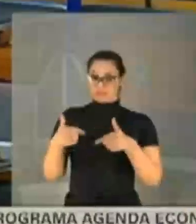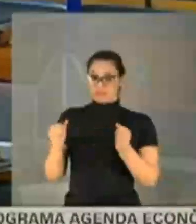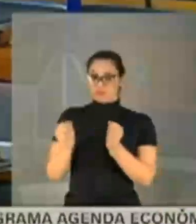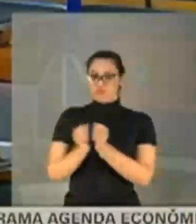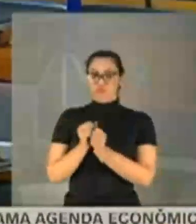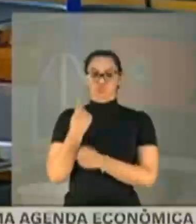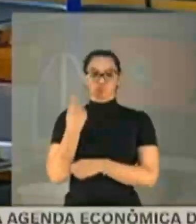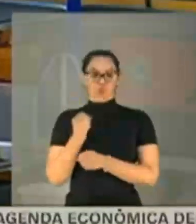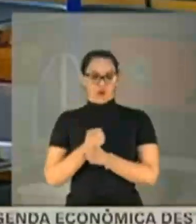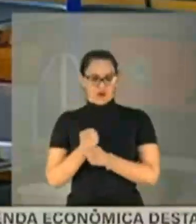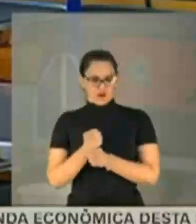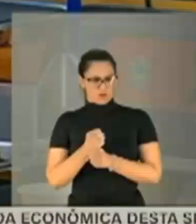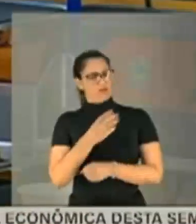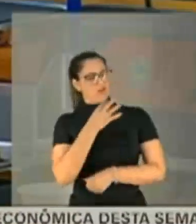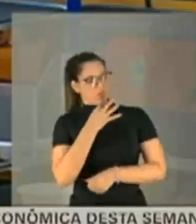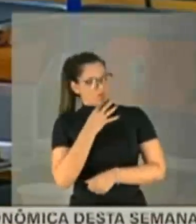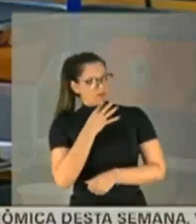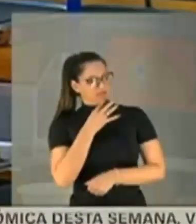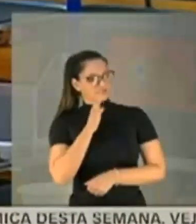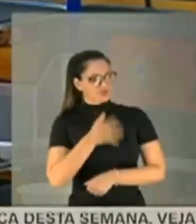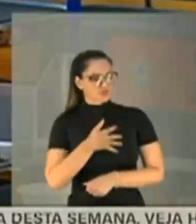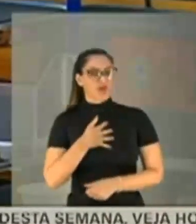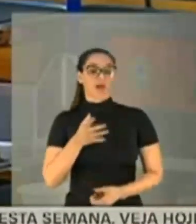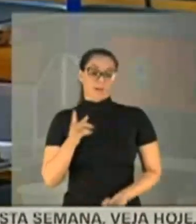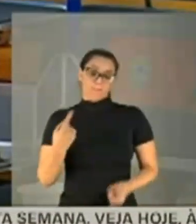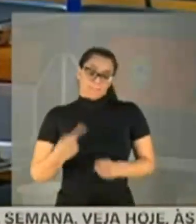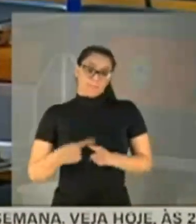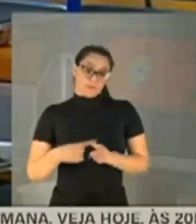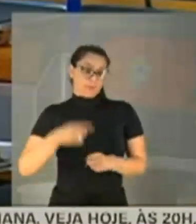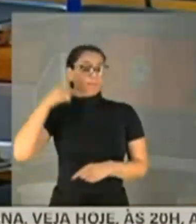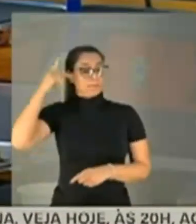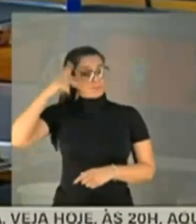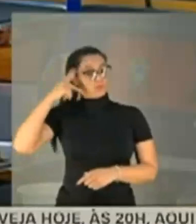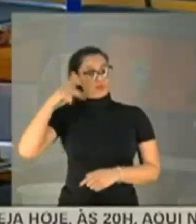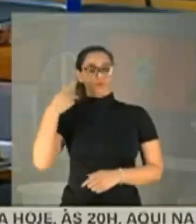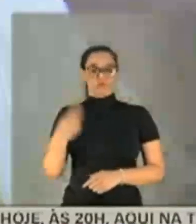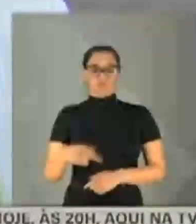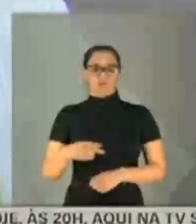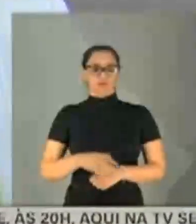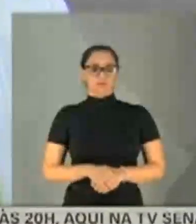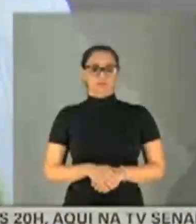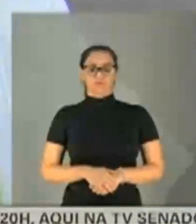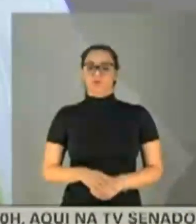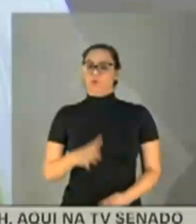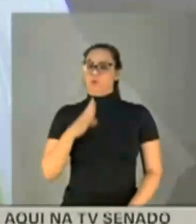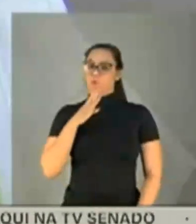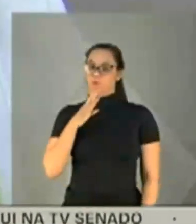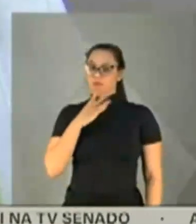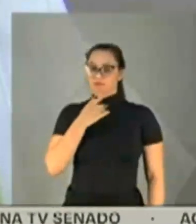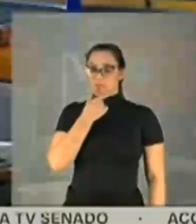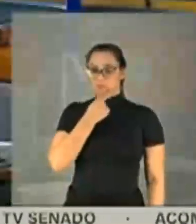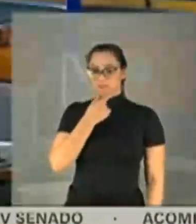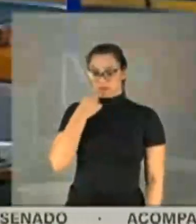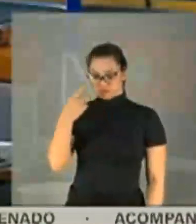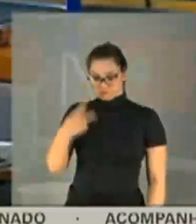1 ano? O senhor já conhecia o ex-ministro Mandetta, que é um político aqui da casa? Não, conheci o ministro Mandetta em Brasília.